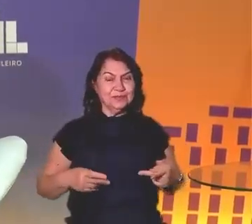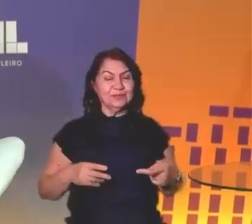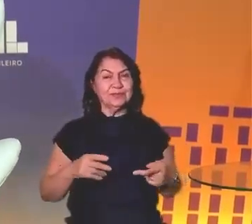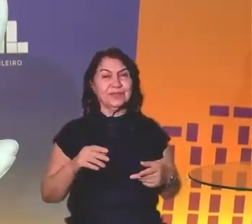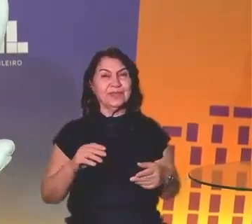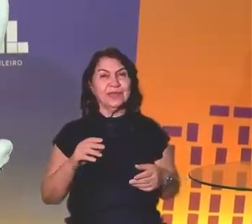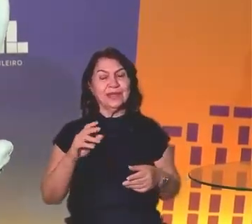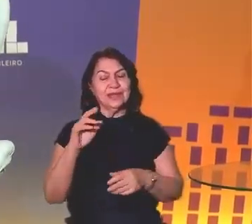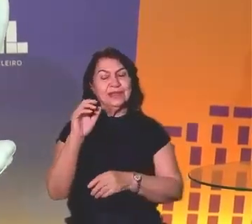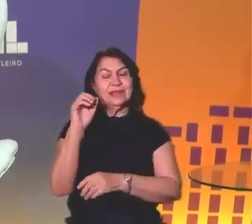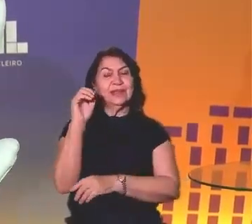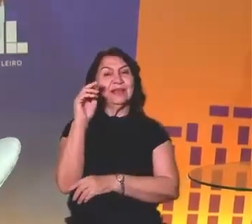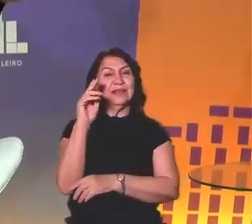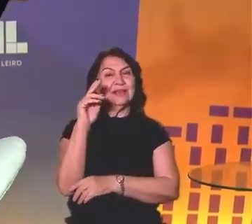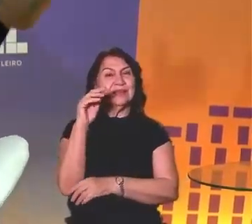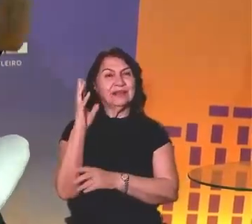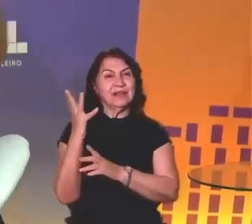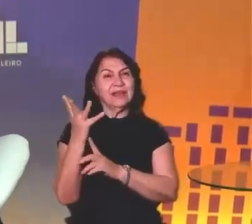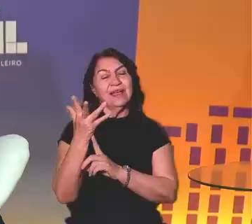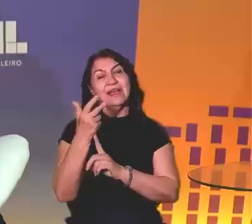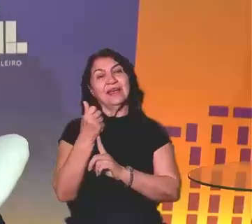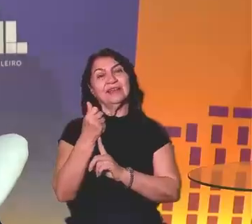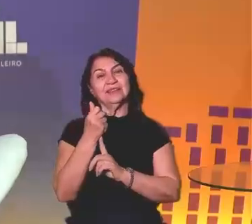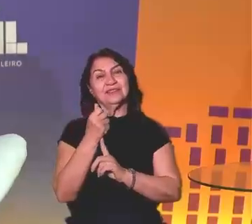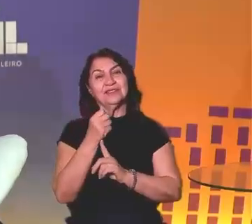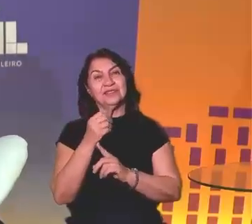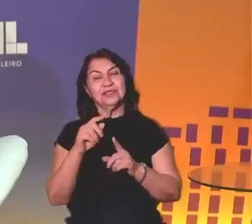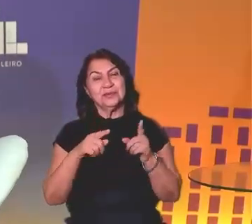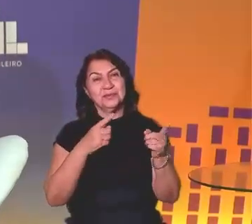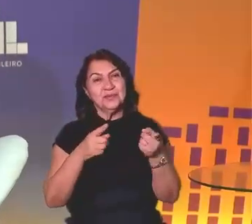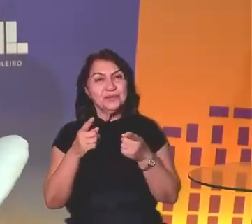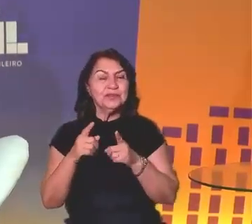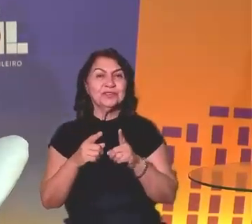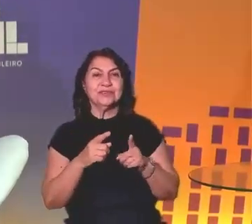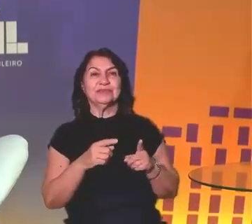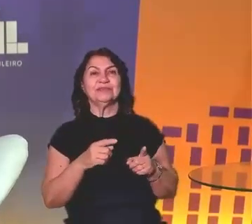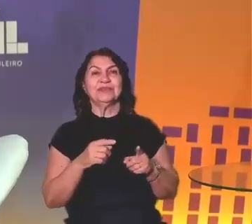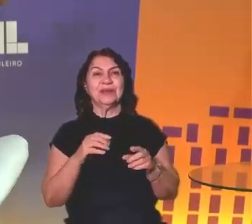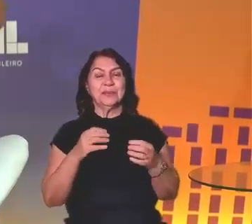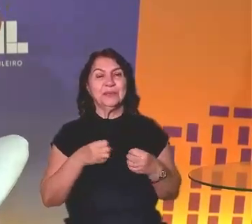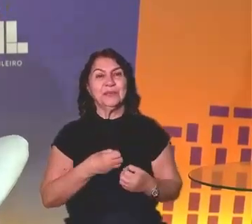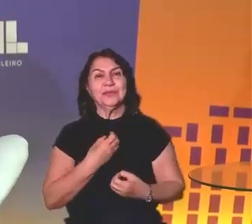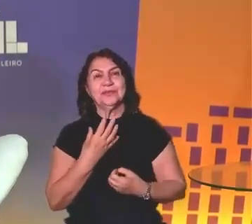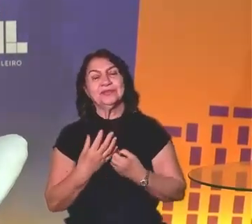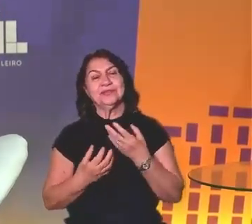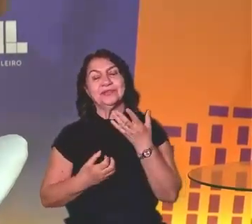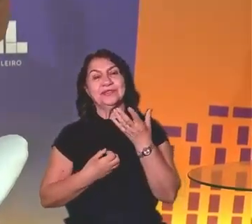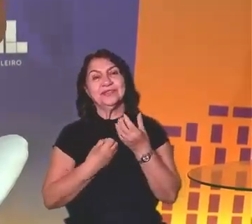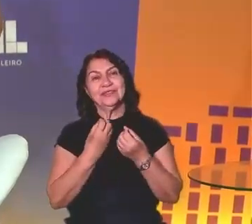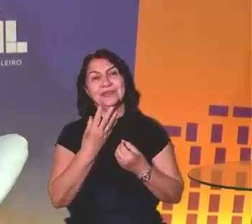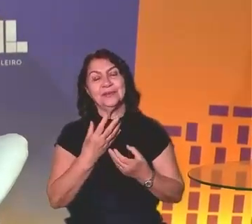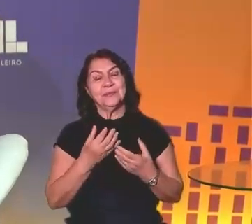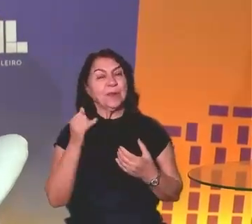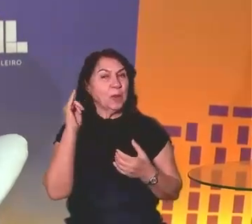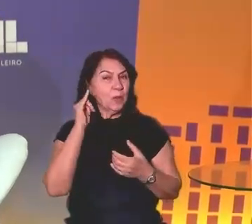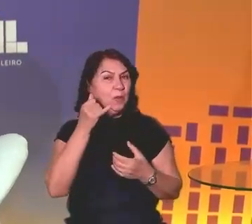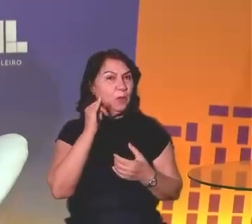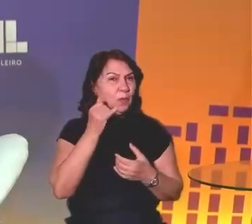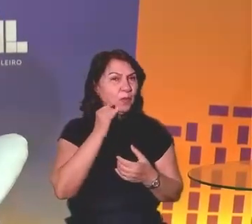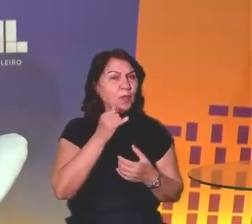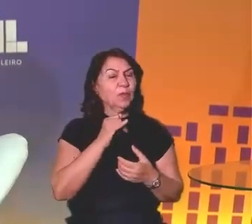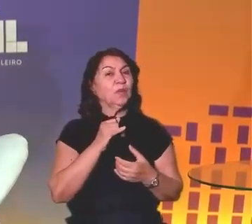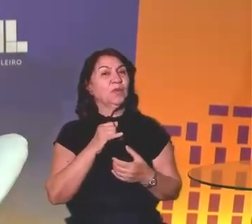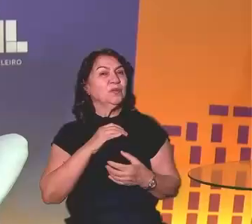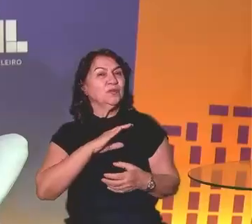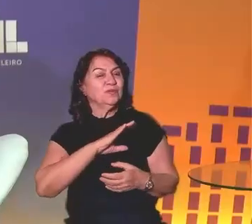gente apresentando uma música, uma poesia, um conto. Então, depois que eu apresento esse universo literário para eles, assim, que